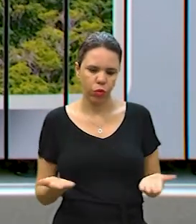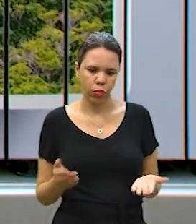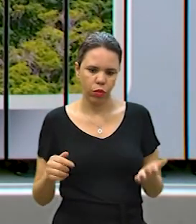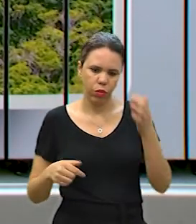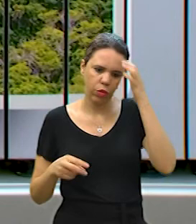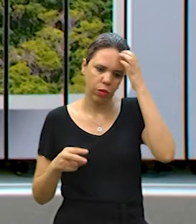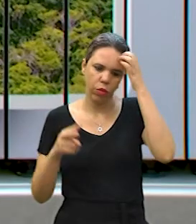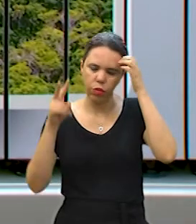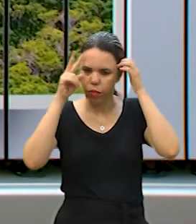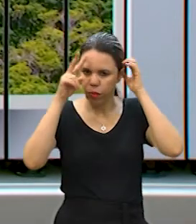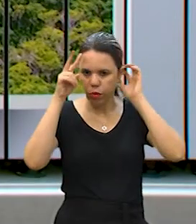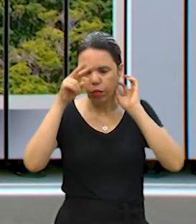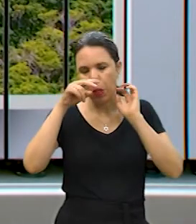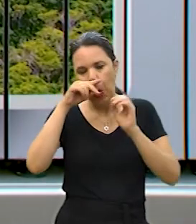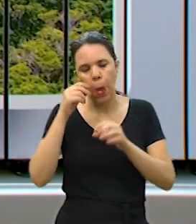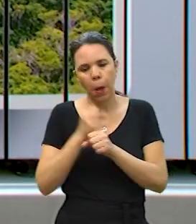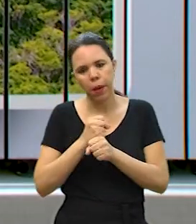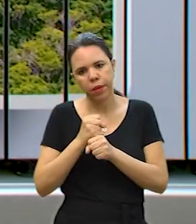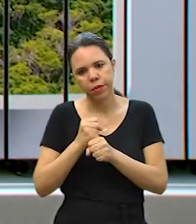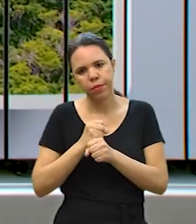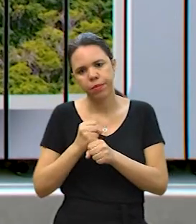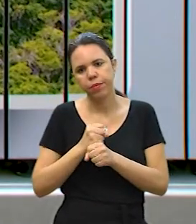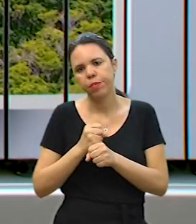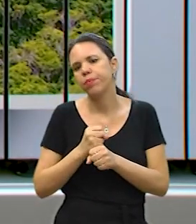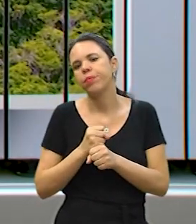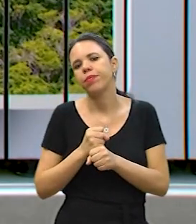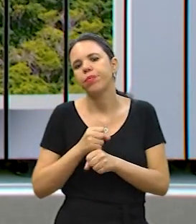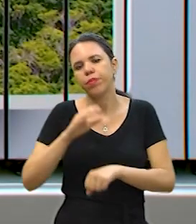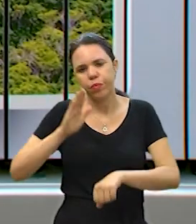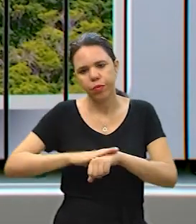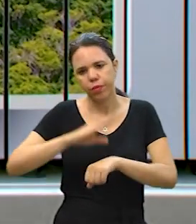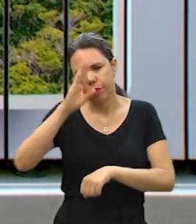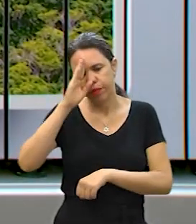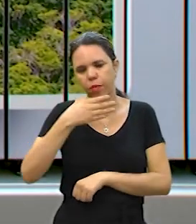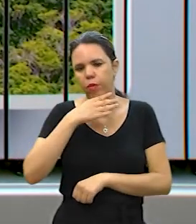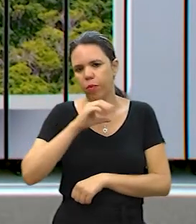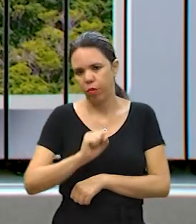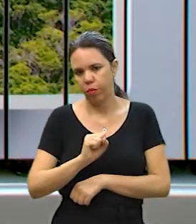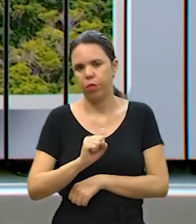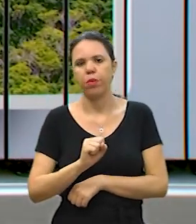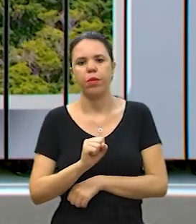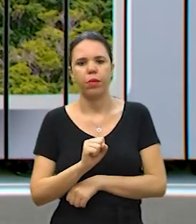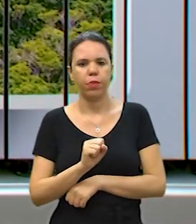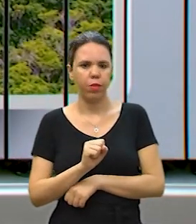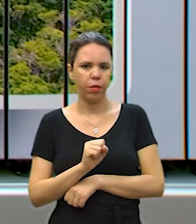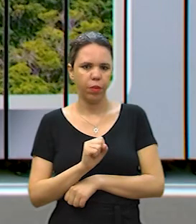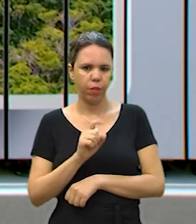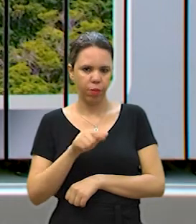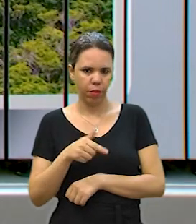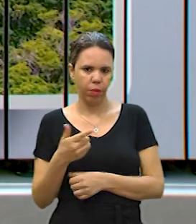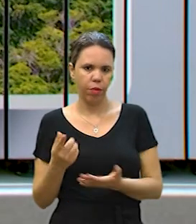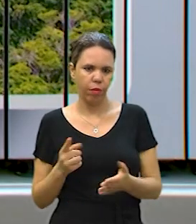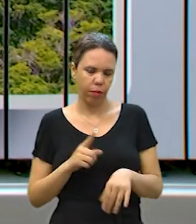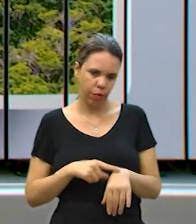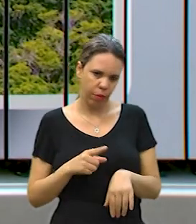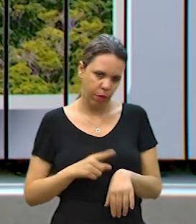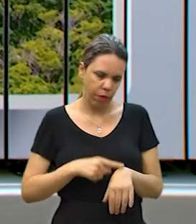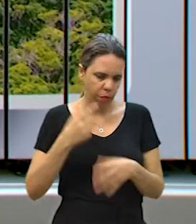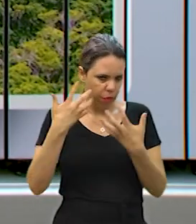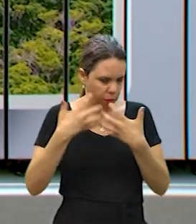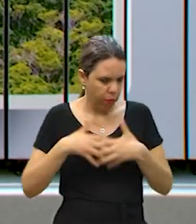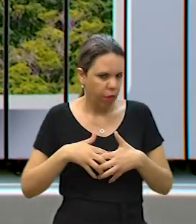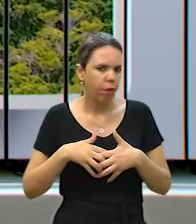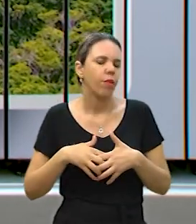o centenário do nosso patrono, né, Paulo Freire. Então, momento de nós refletirmos sobre